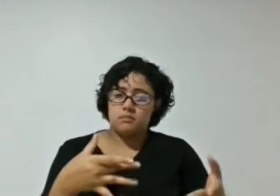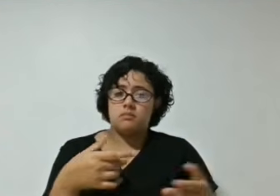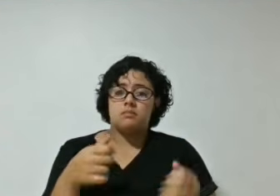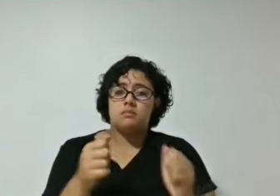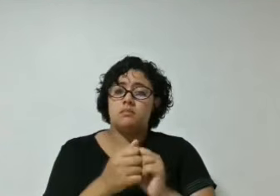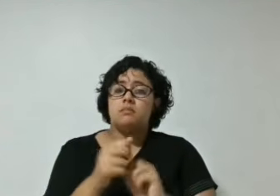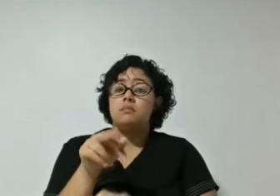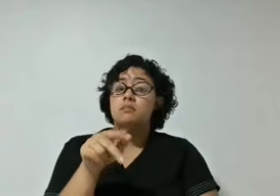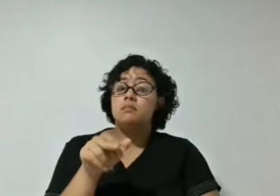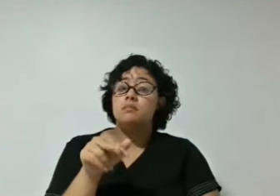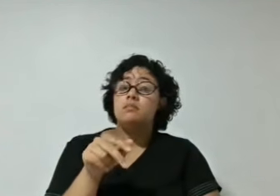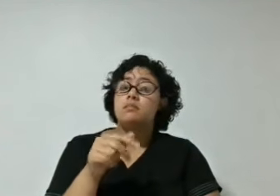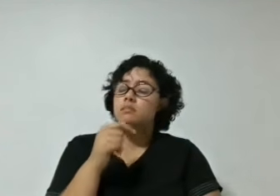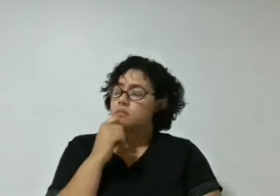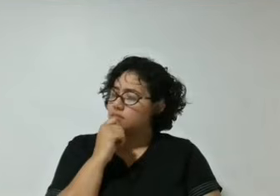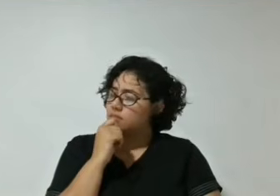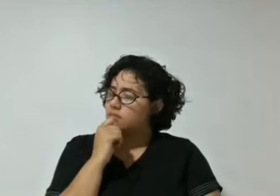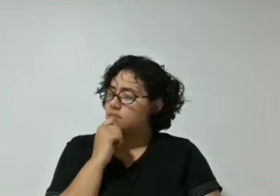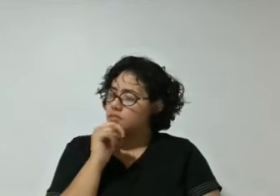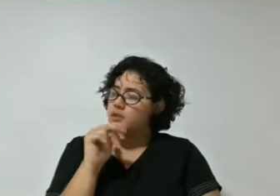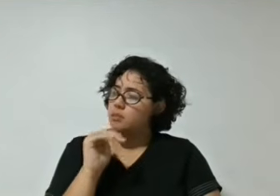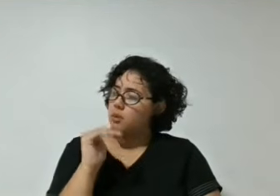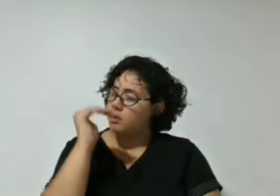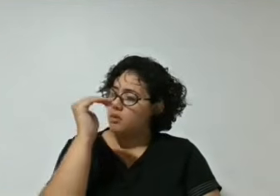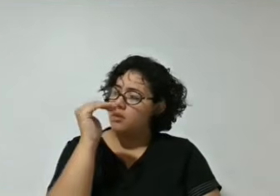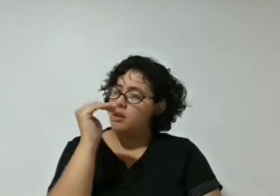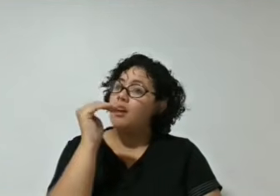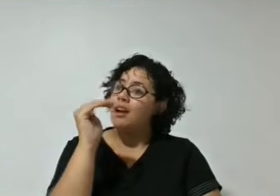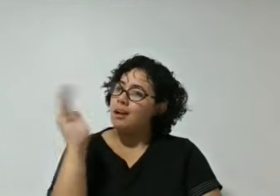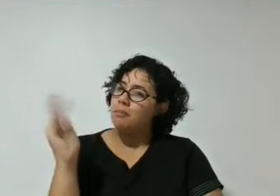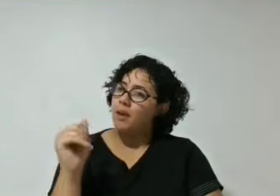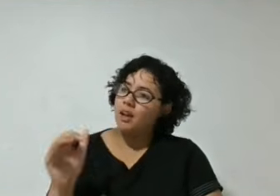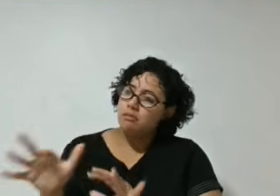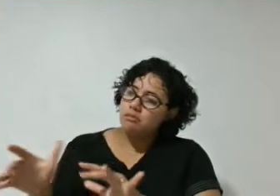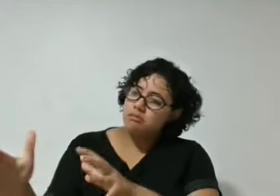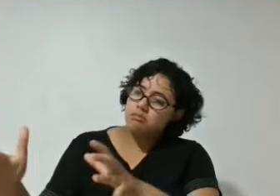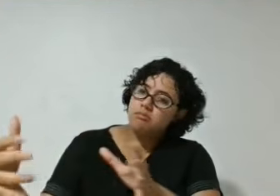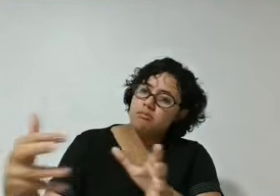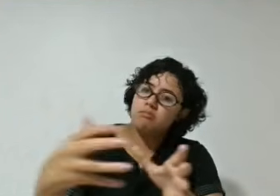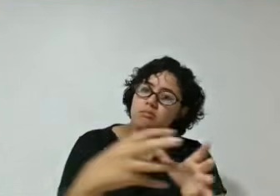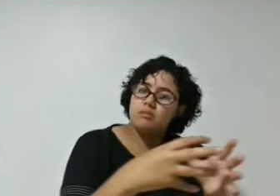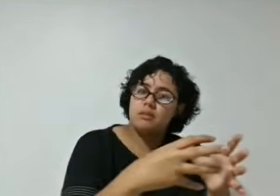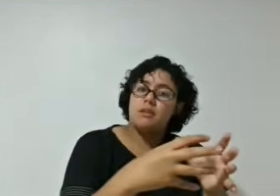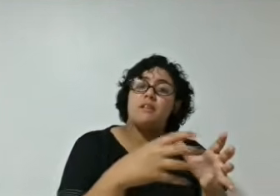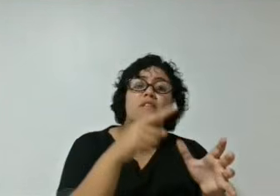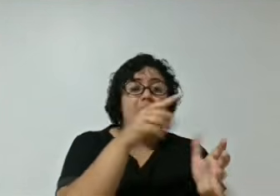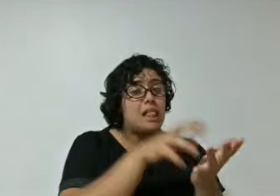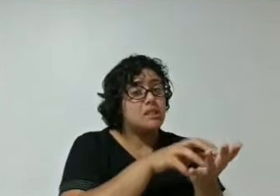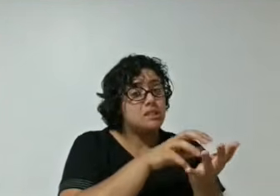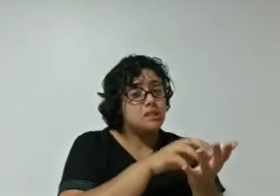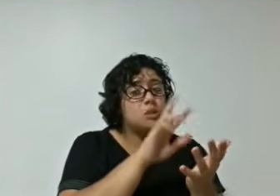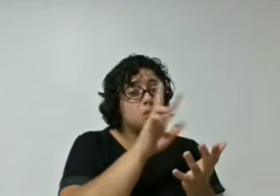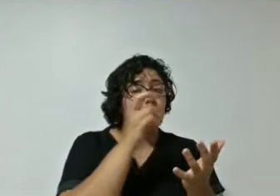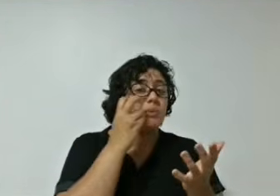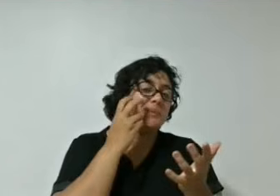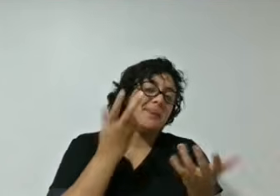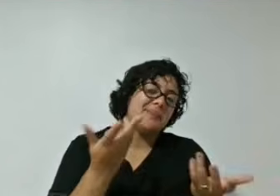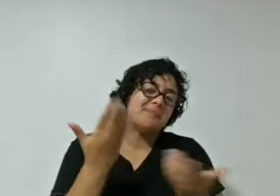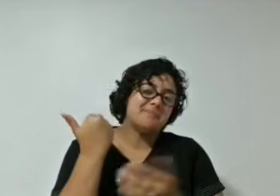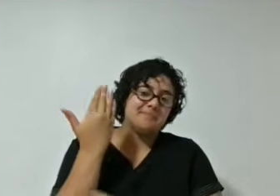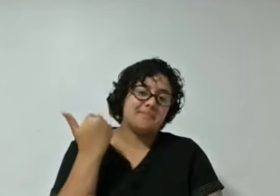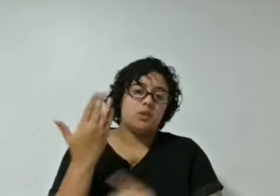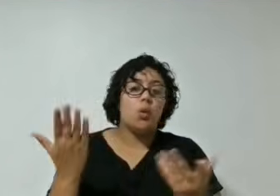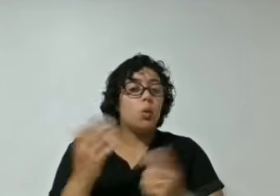o irmão com a irmã, nananana. Hoje, nessa realidade mudou, né? Nós temos aí o Conselho